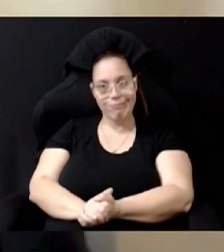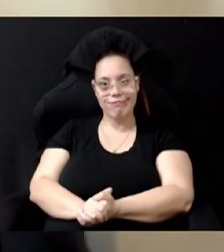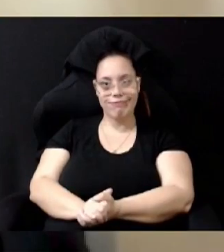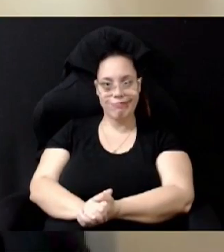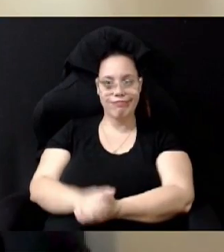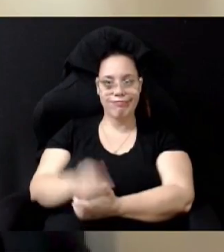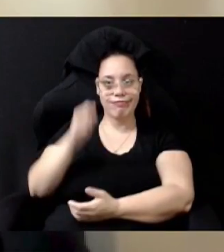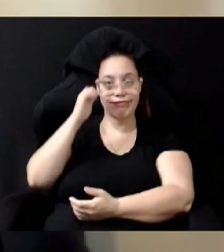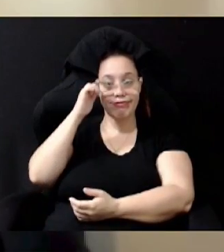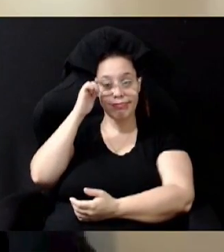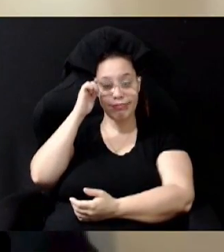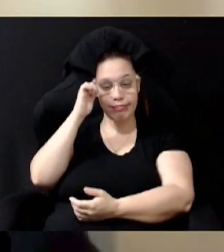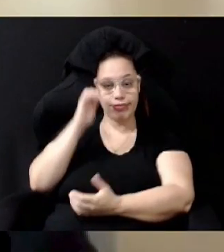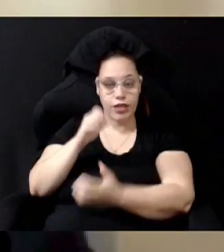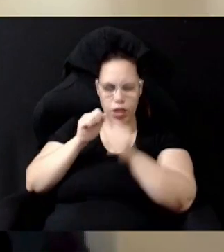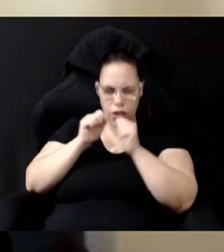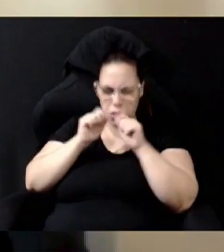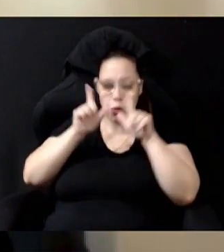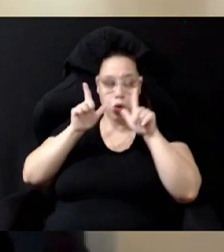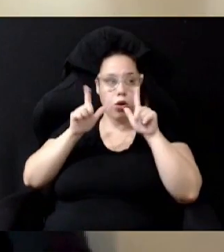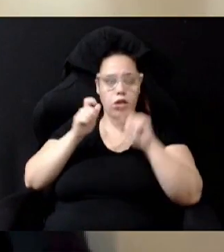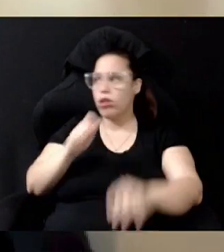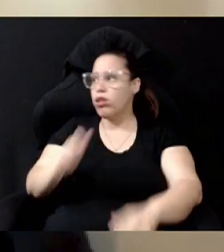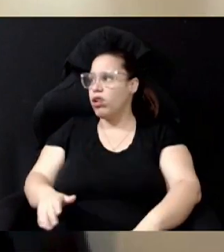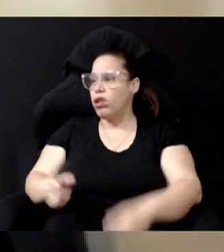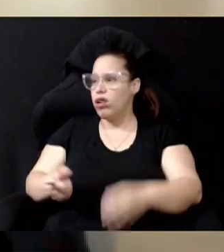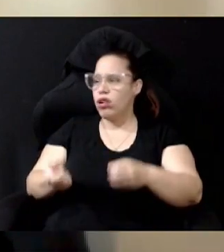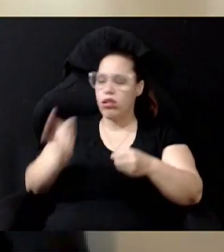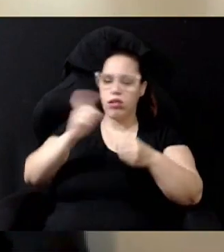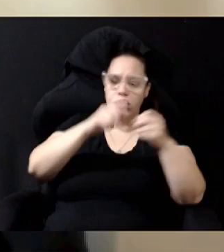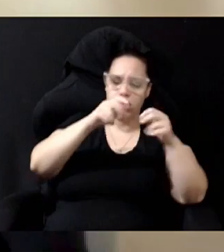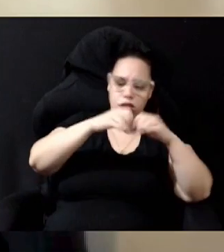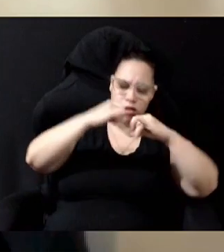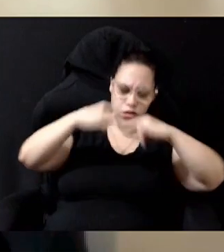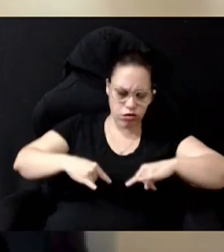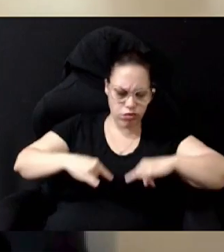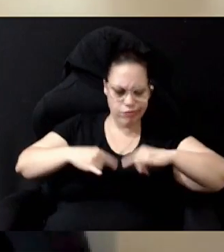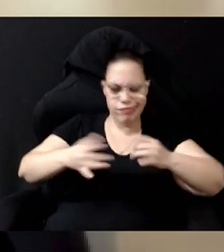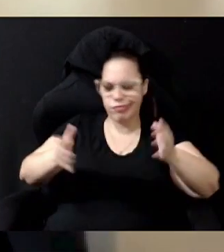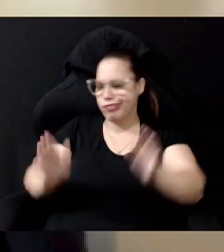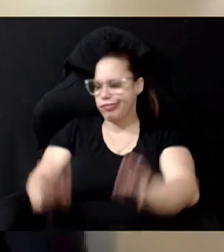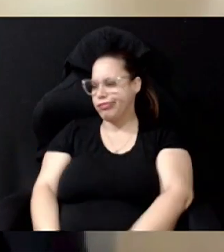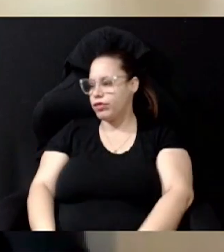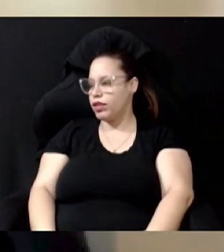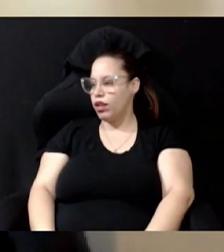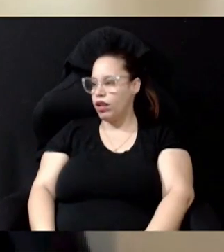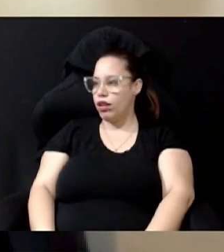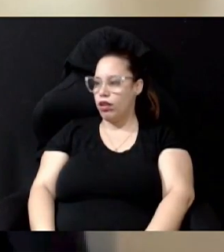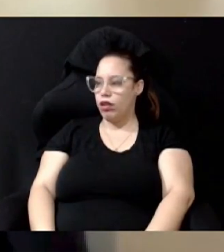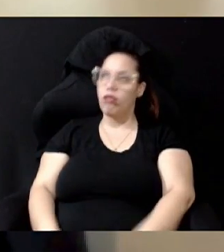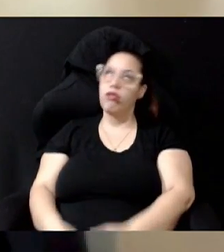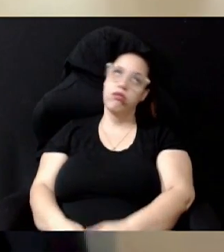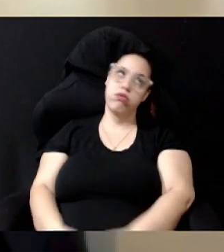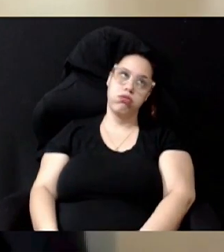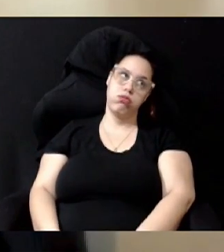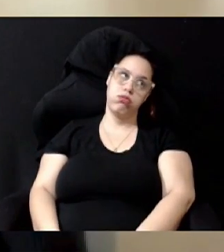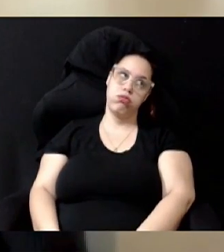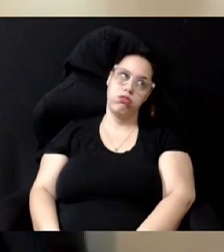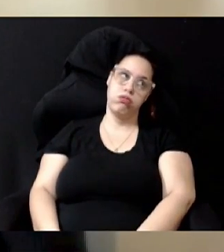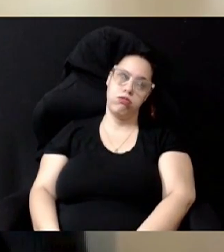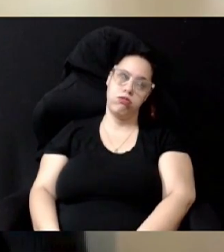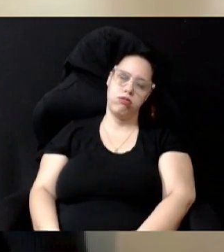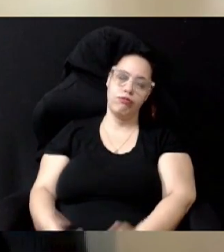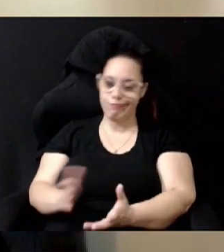pessoa acorda à noite, quando volta para a cama, não consegue dormir porque as pernas voltam a ficar inquietas. Isso realmente é